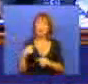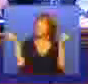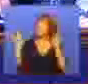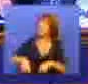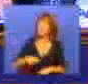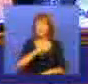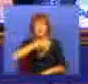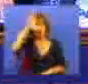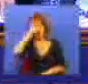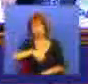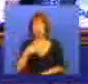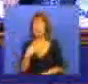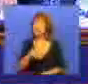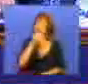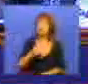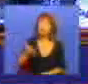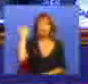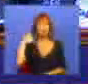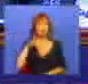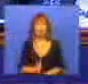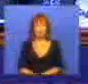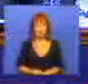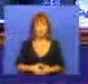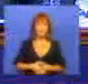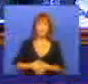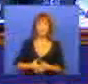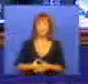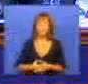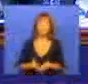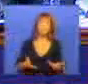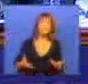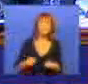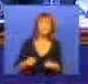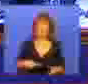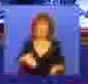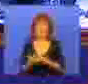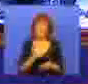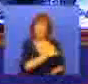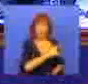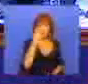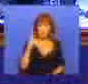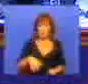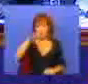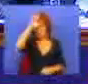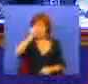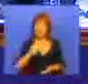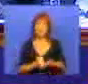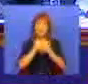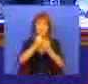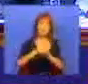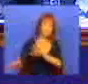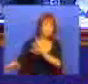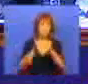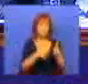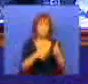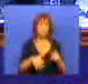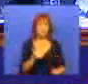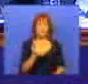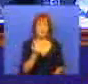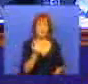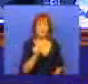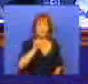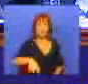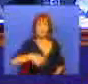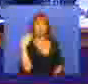que também o Sr. Ministro falou há pouco. Até 2006, o Estado apoiava cerca de